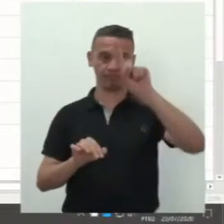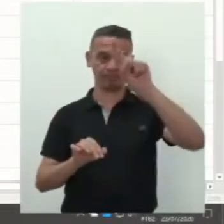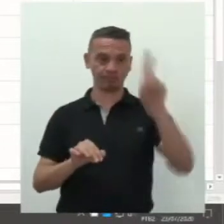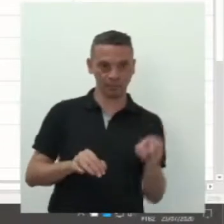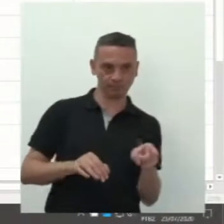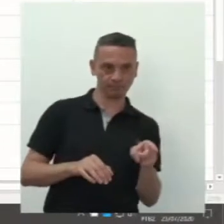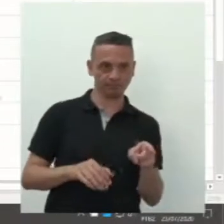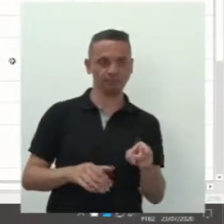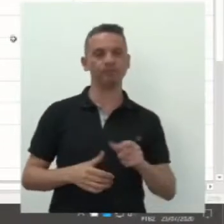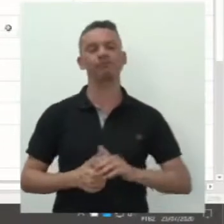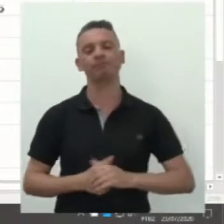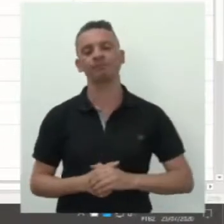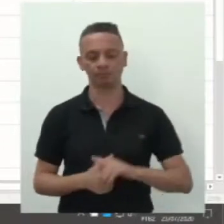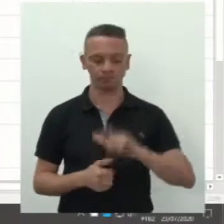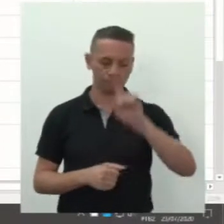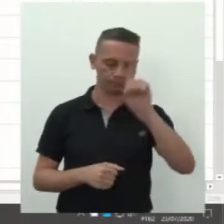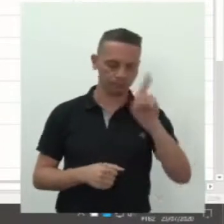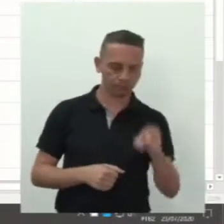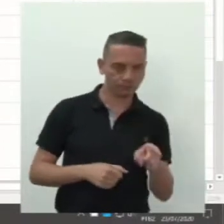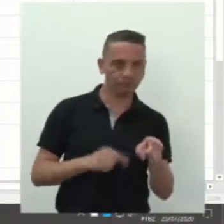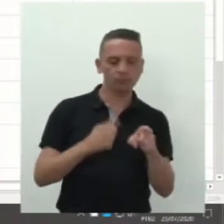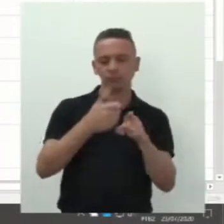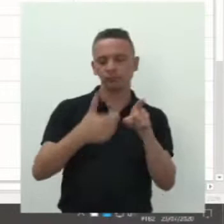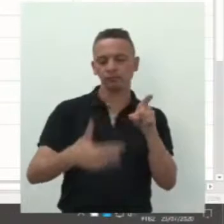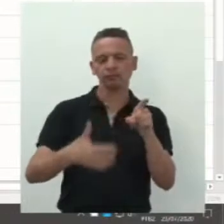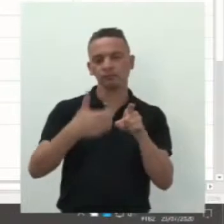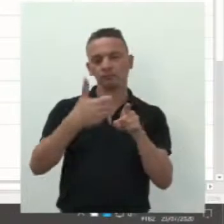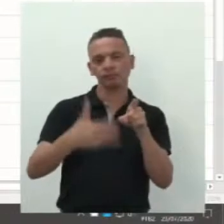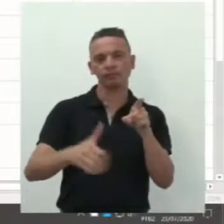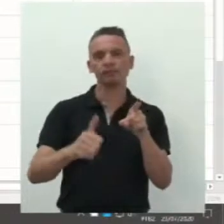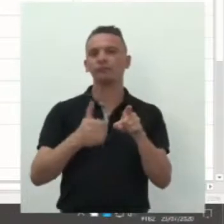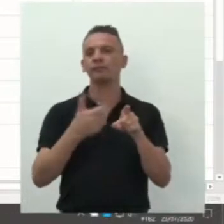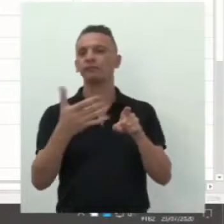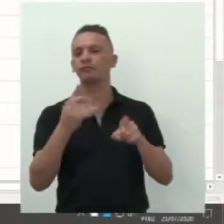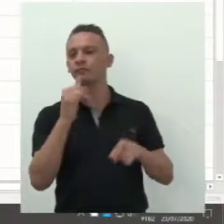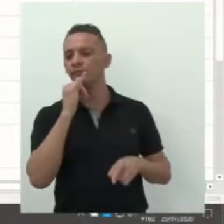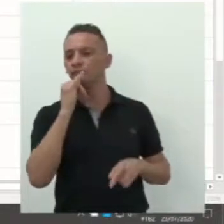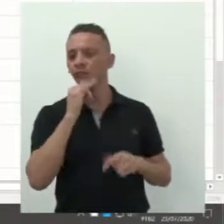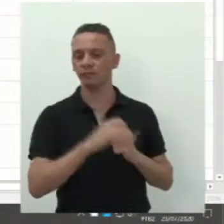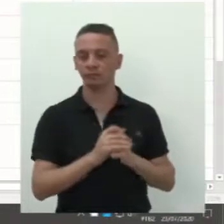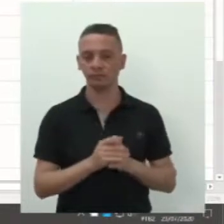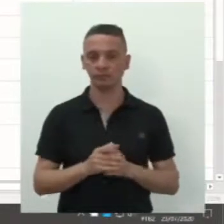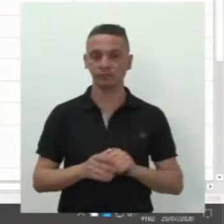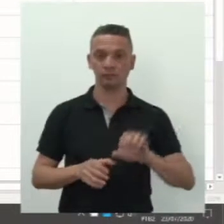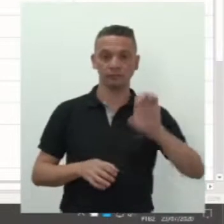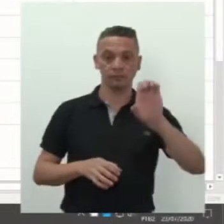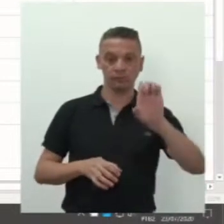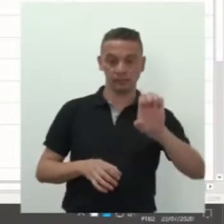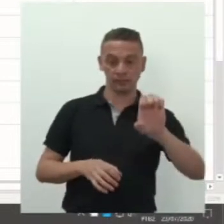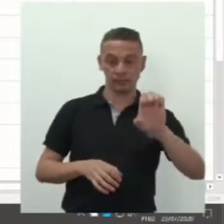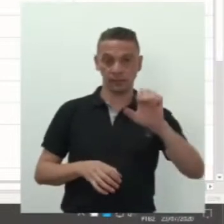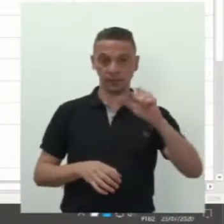O parênteses é o grupo de dados que eu quero que ele some. Então, ó, vou selecionar, eu quero que você soma